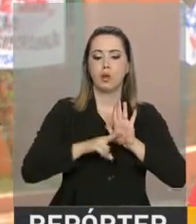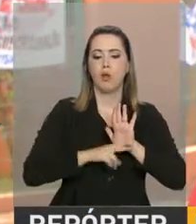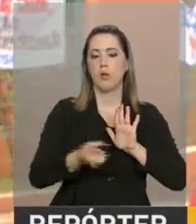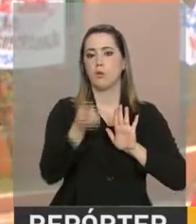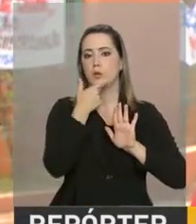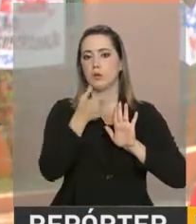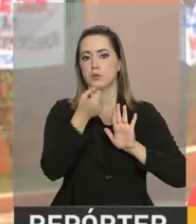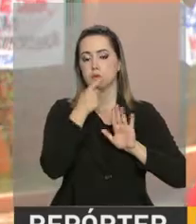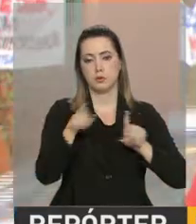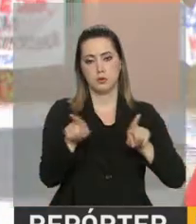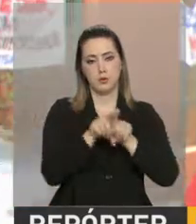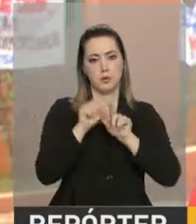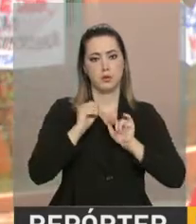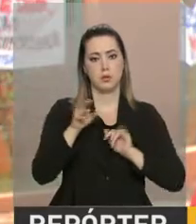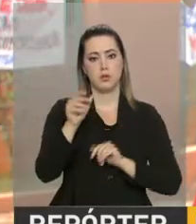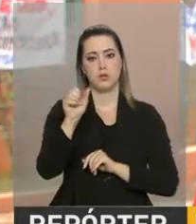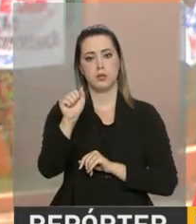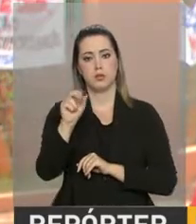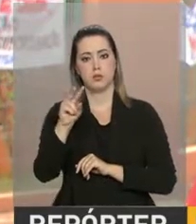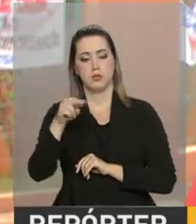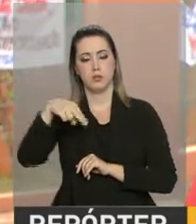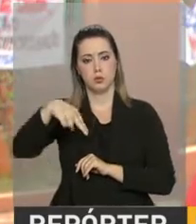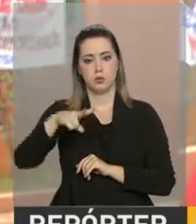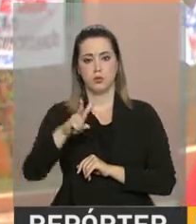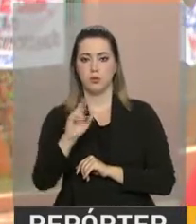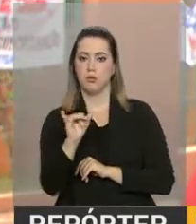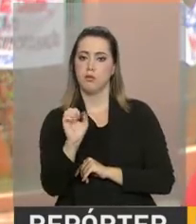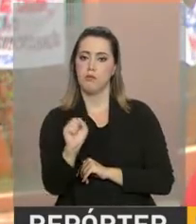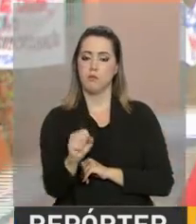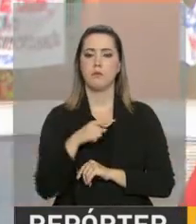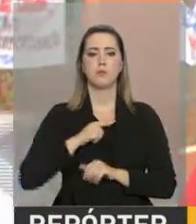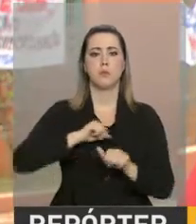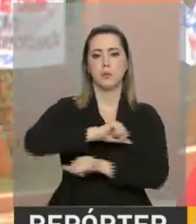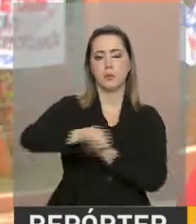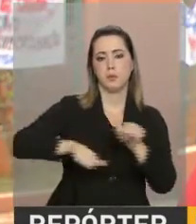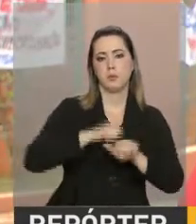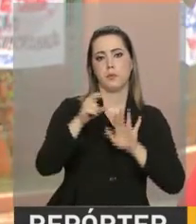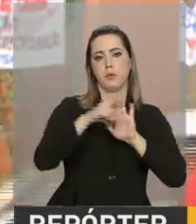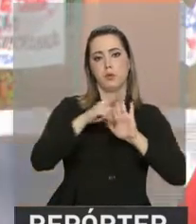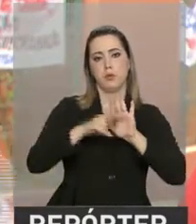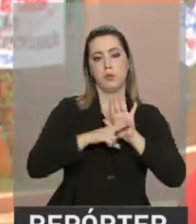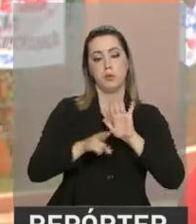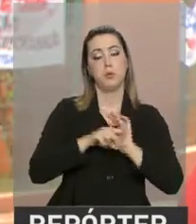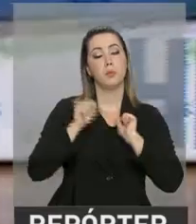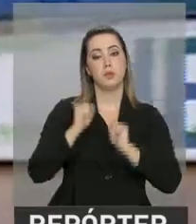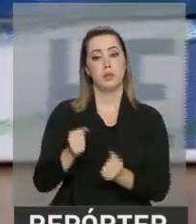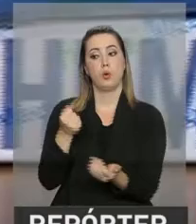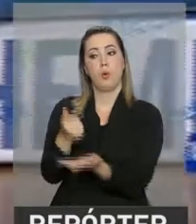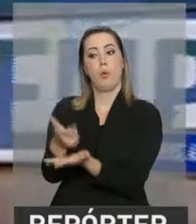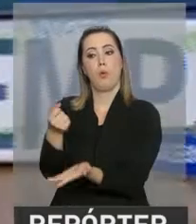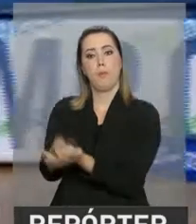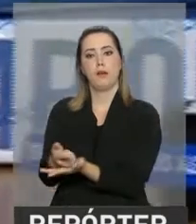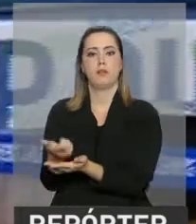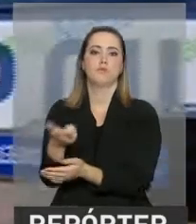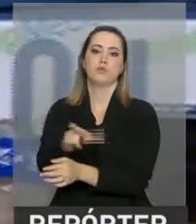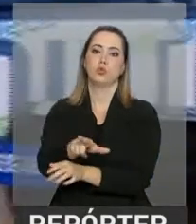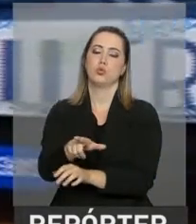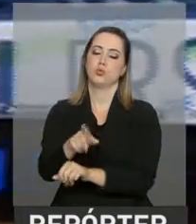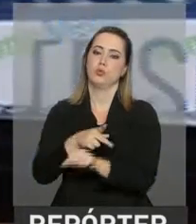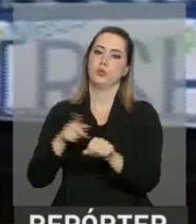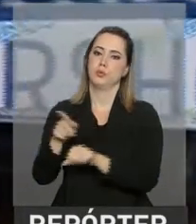canabidiol, a Anvisa também mudou as regras para tornar mais fácil a importação dos medicamentos. A intenção é